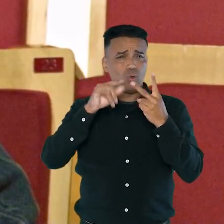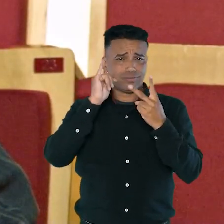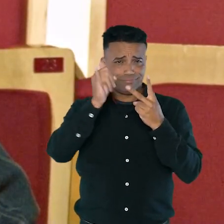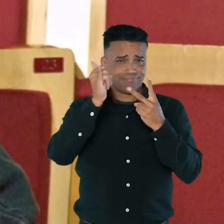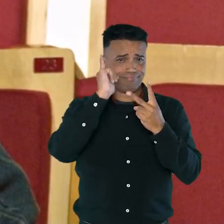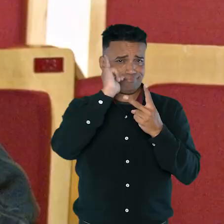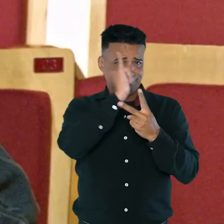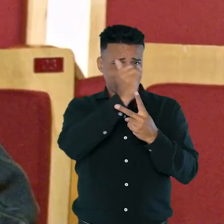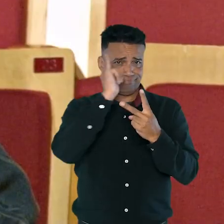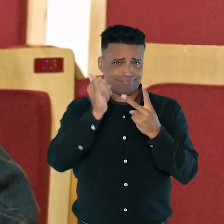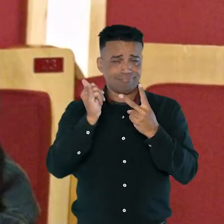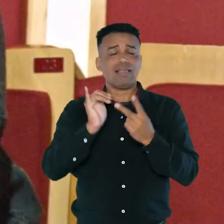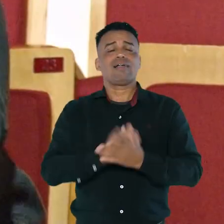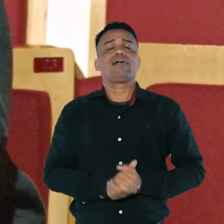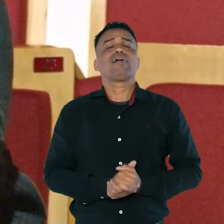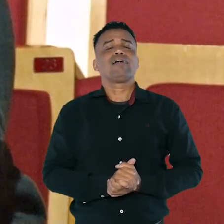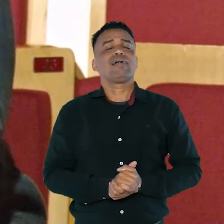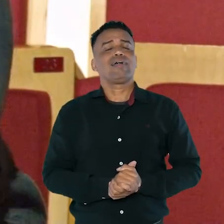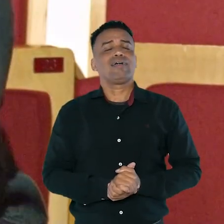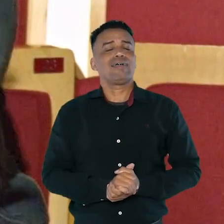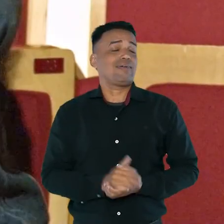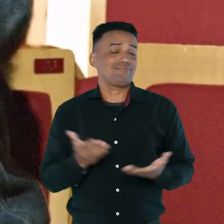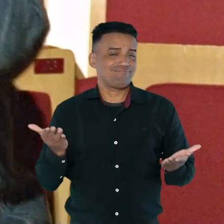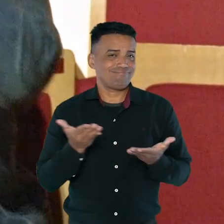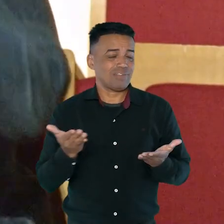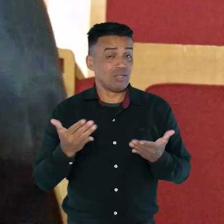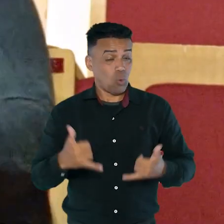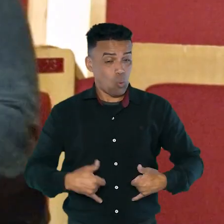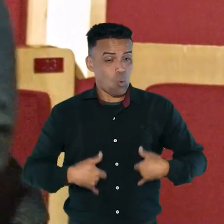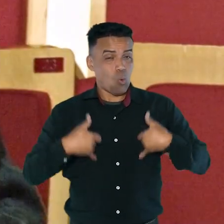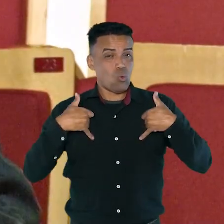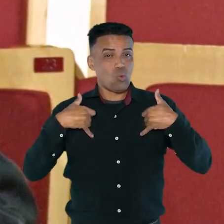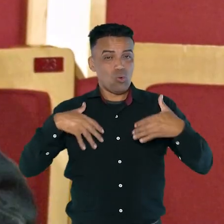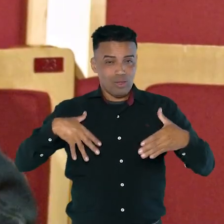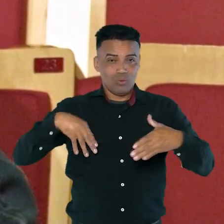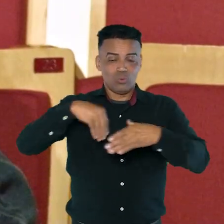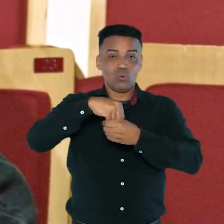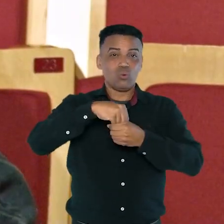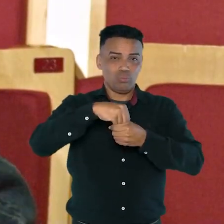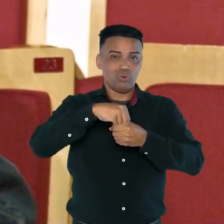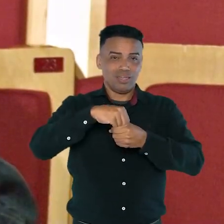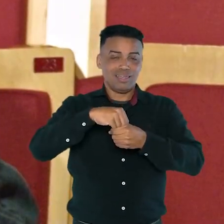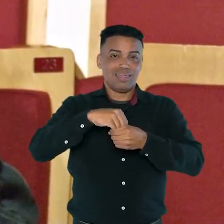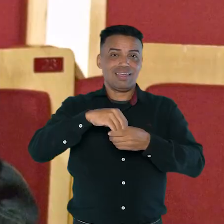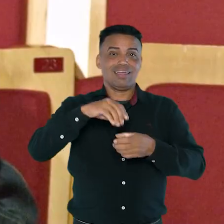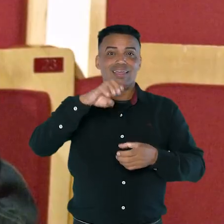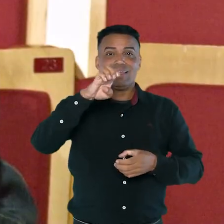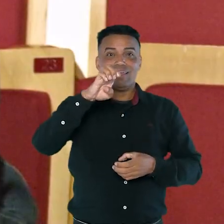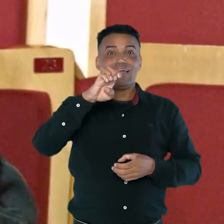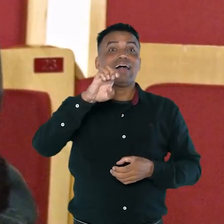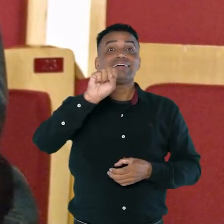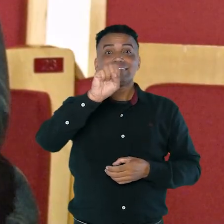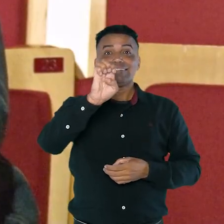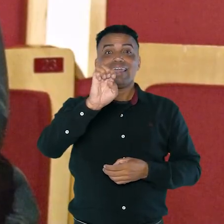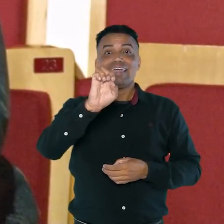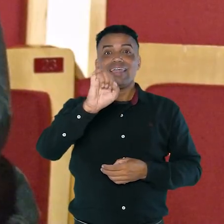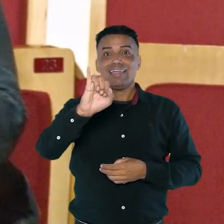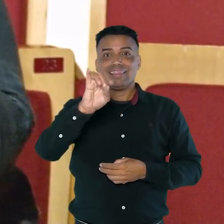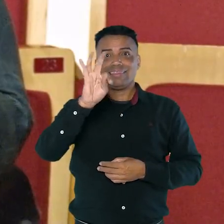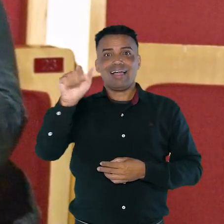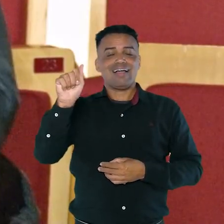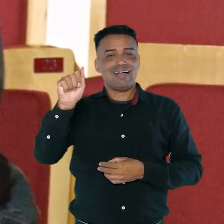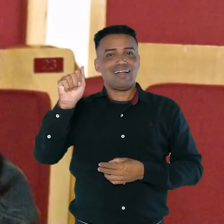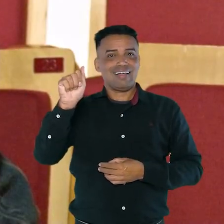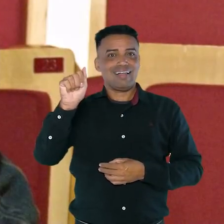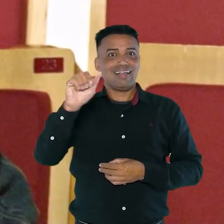que... Agora eu vou dizer com bastante orgulho que eu faço parte de uma seita, porque eu sempre tive meu pé